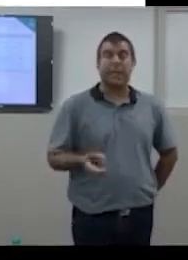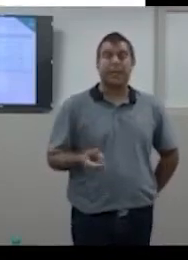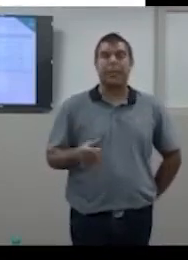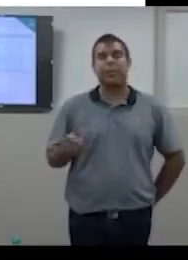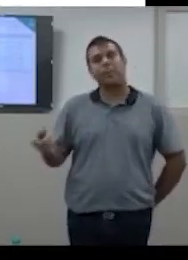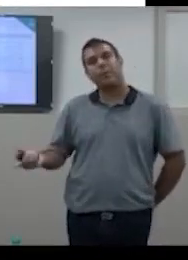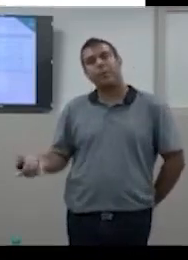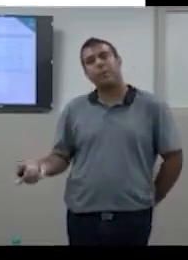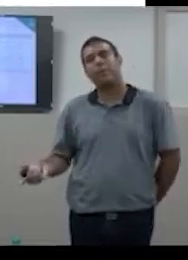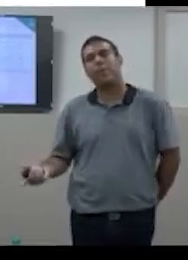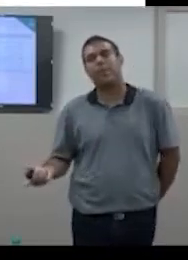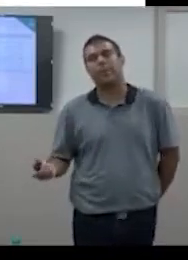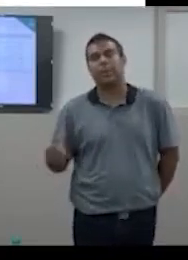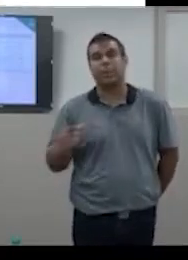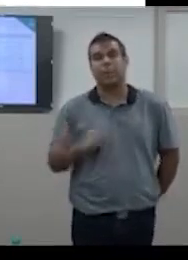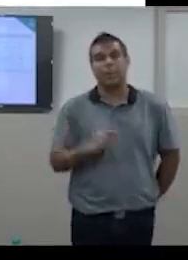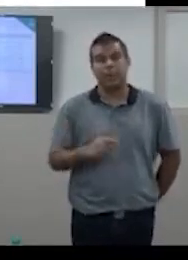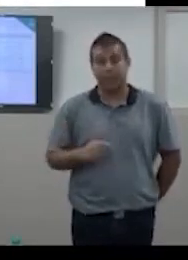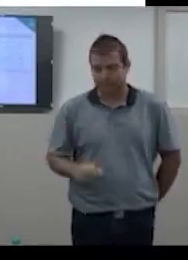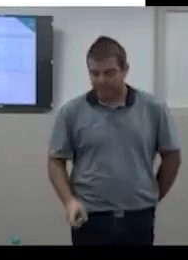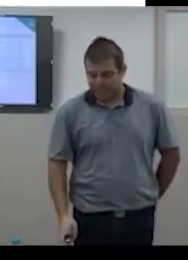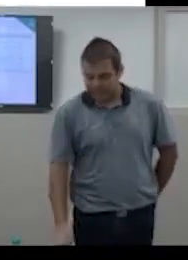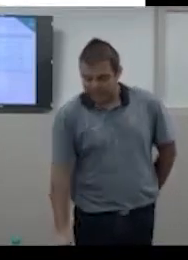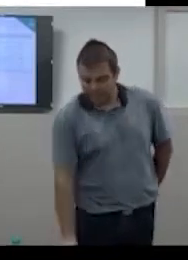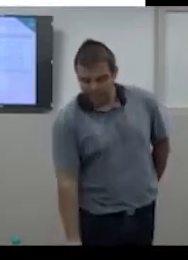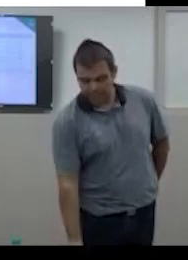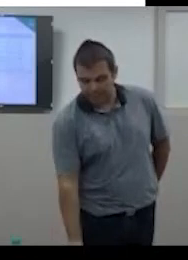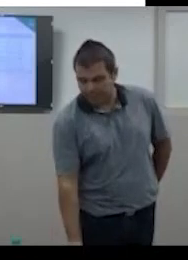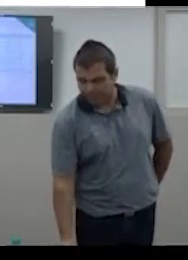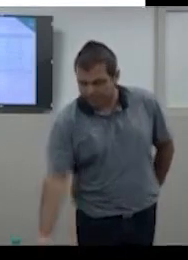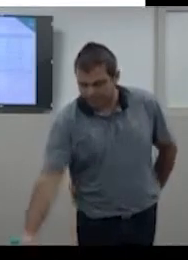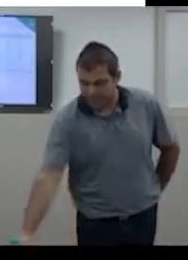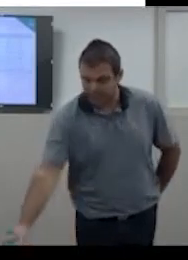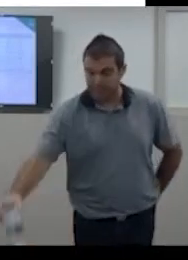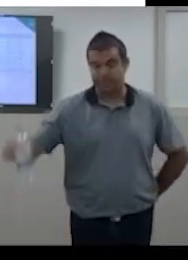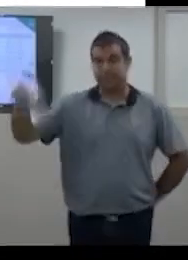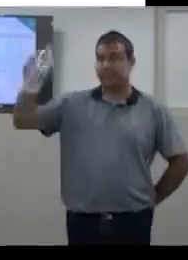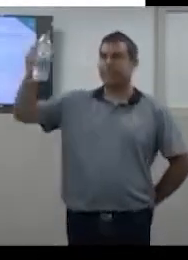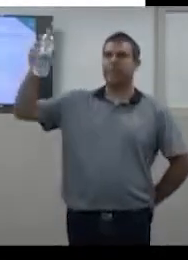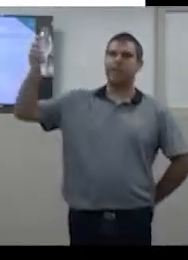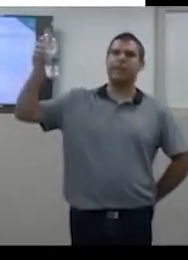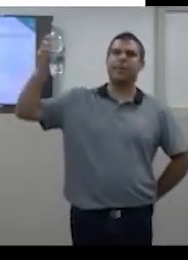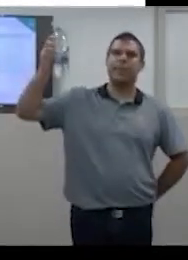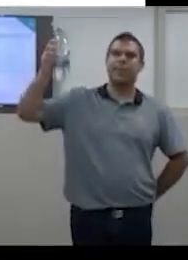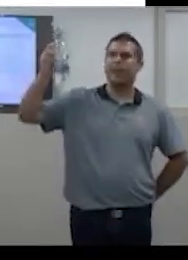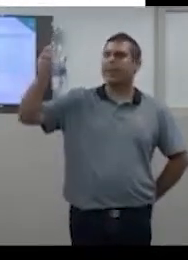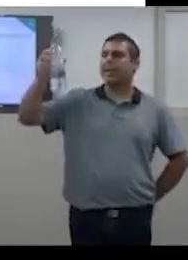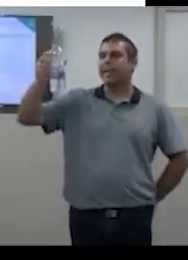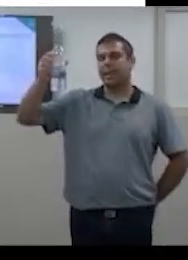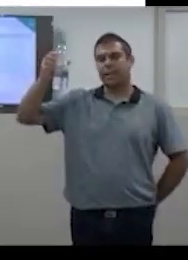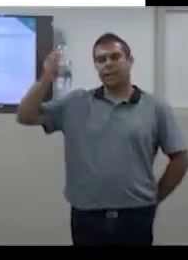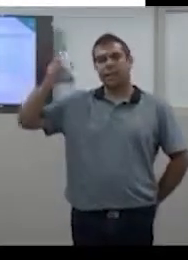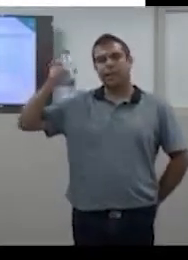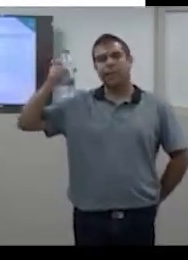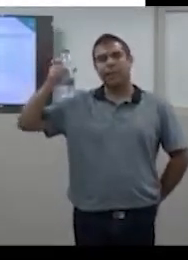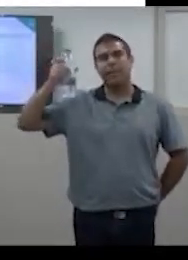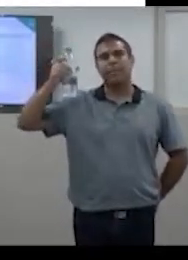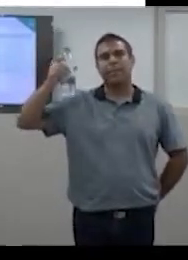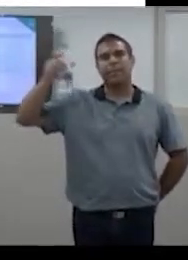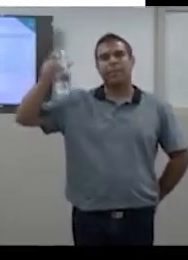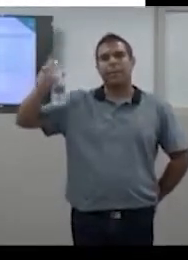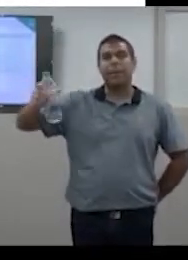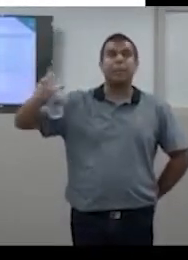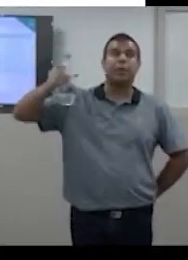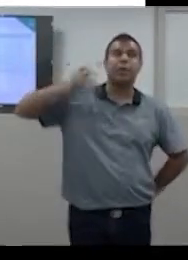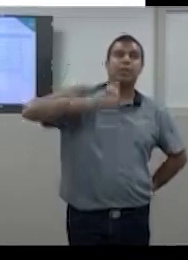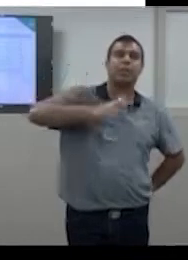de estado físico e você vai transitar para outro. Por exemplo, lembra lá do exemplo que eu falei da água? Inicialmente ali, que ela estava, por